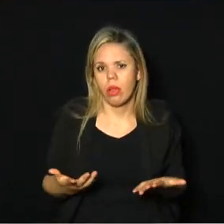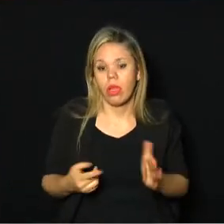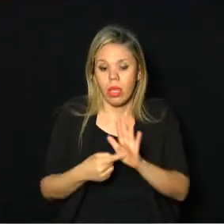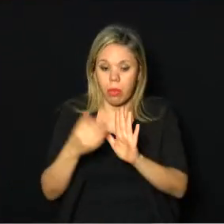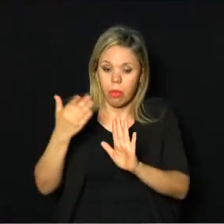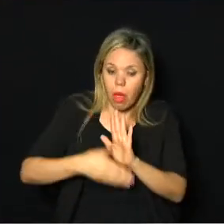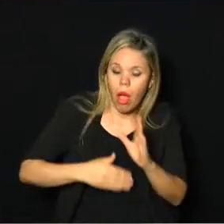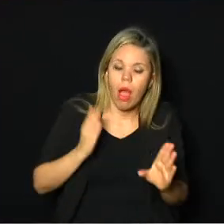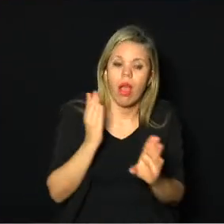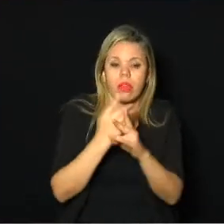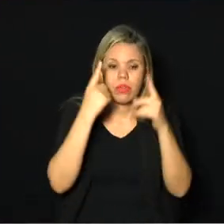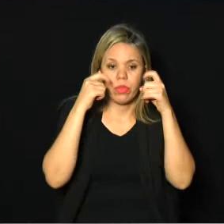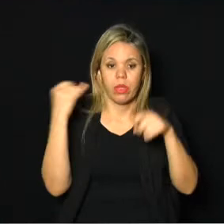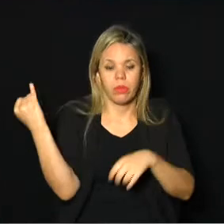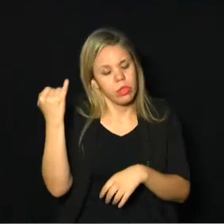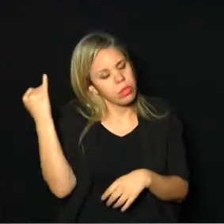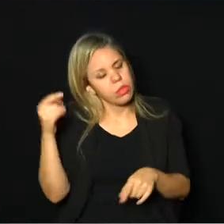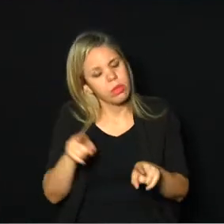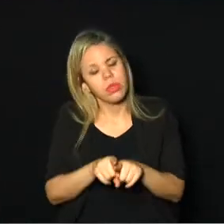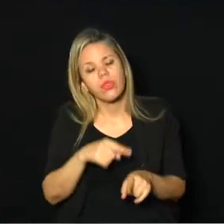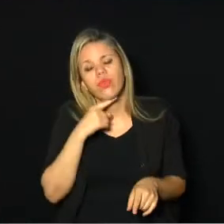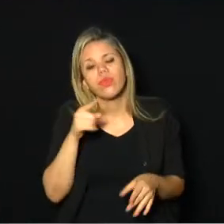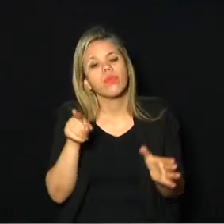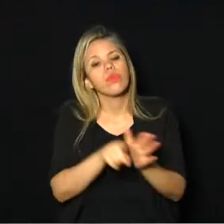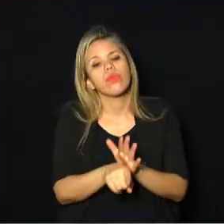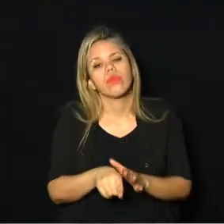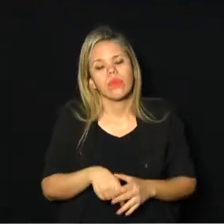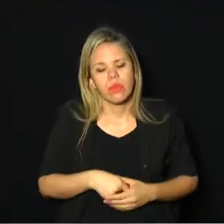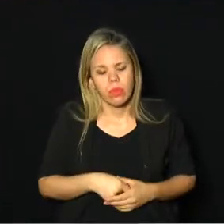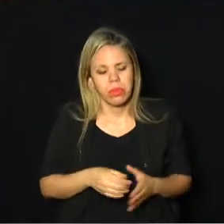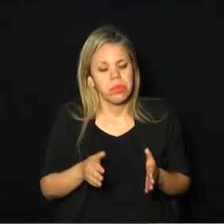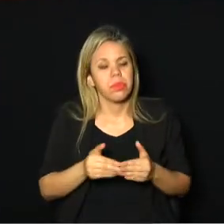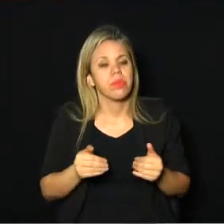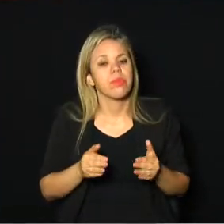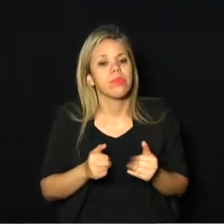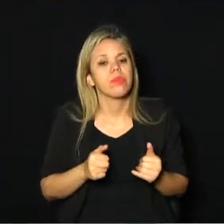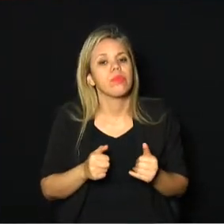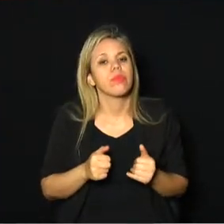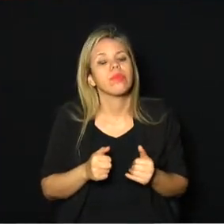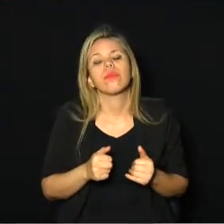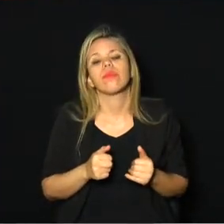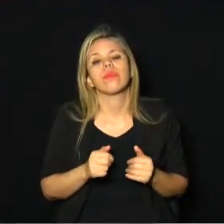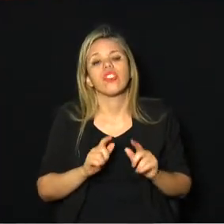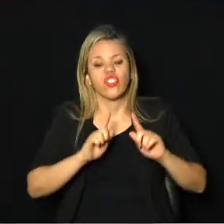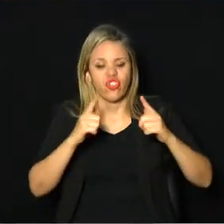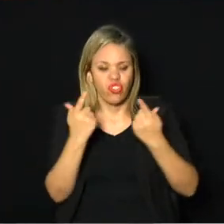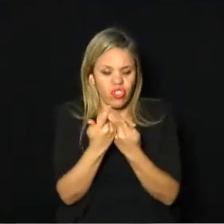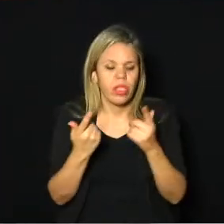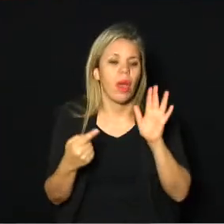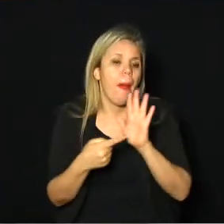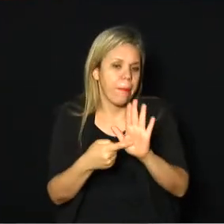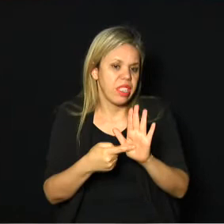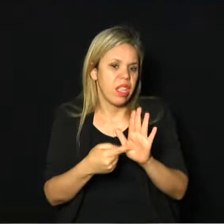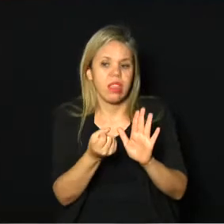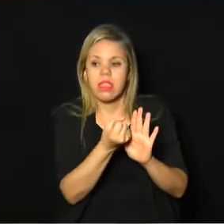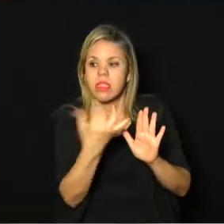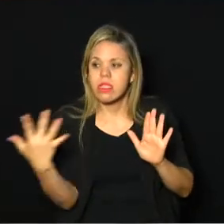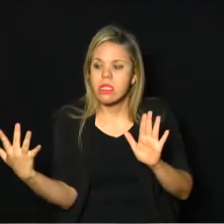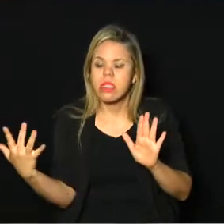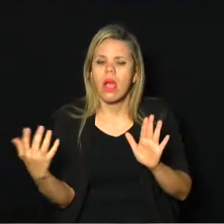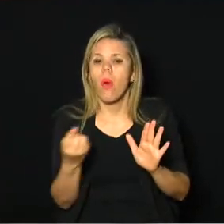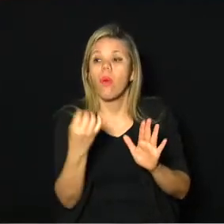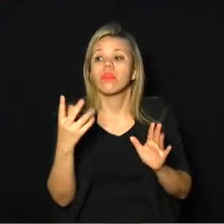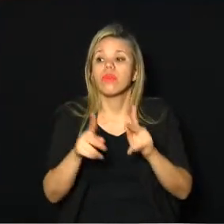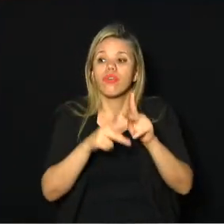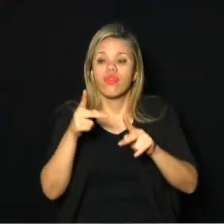super importante, questionando aí, pedindo para que a gestão apresentasse os dados de violência doméstica e